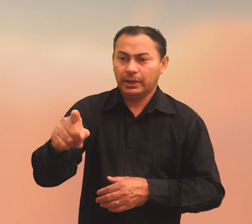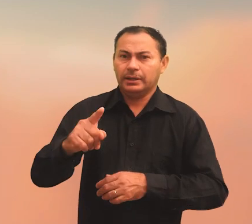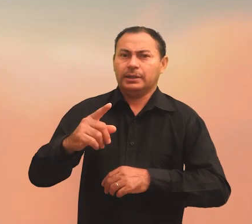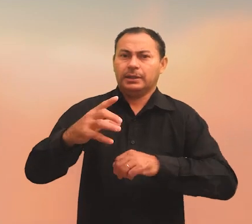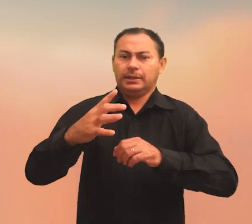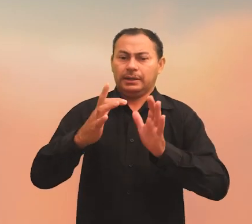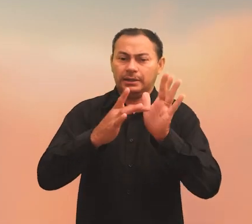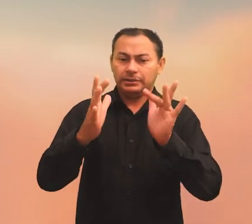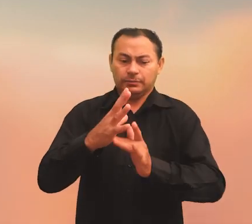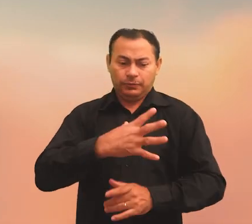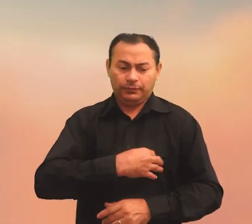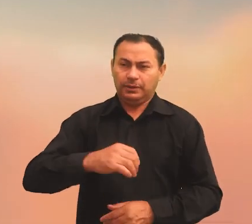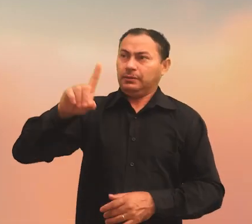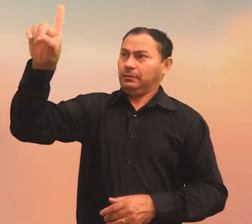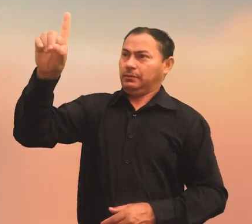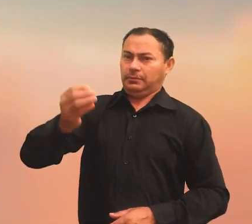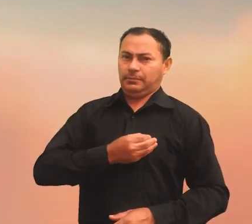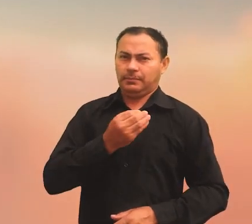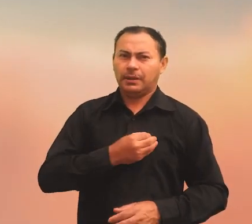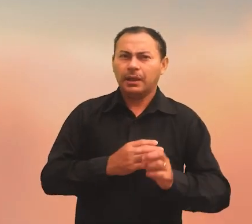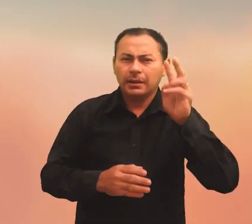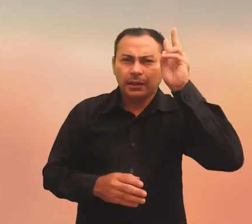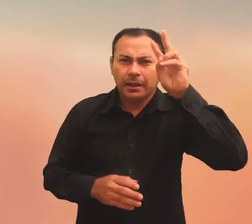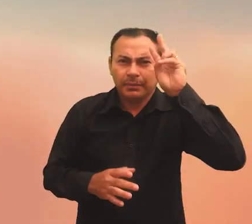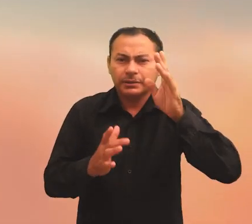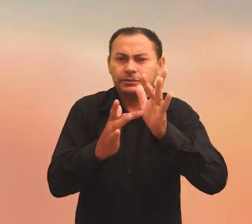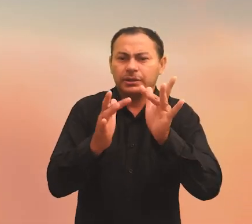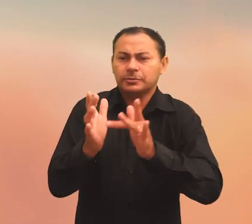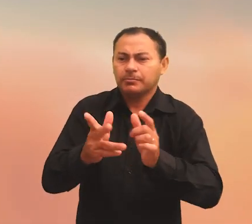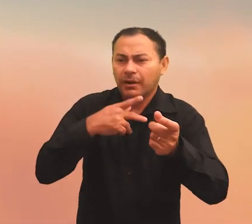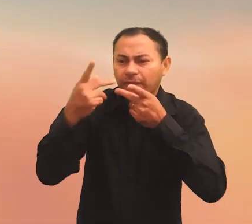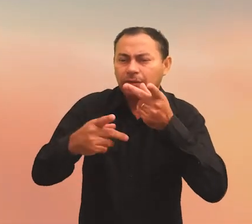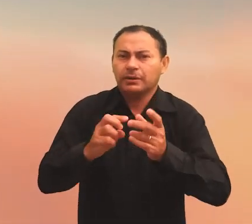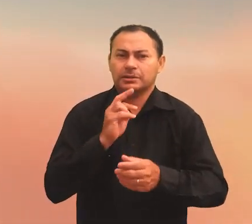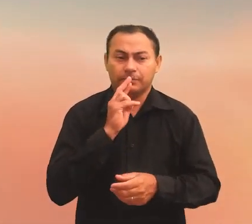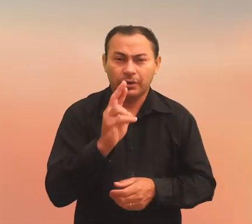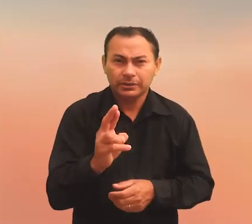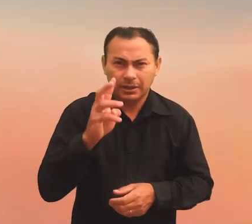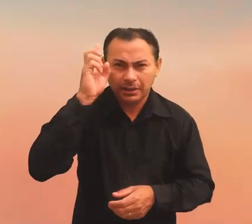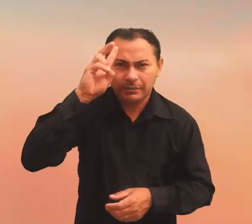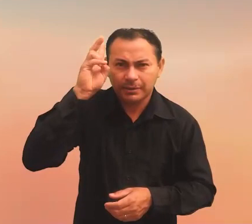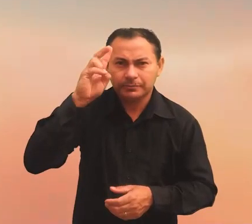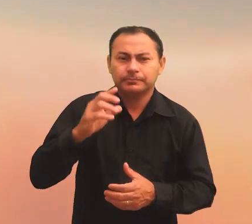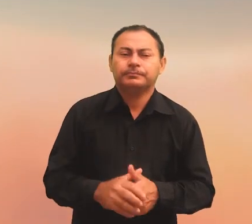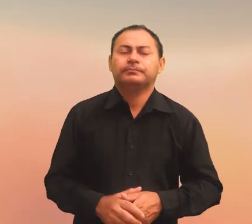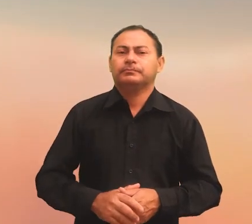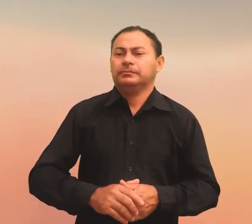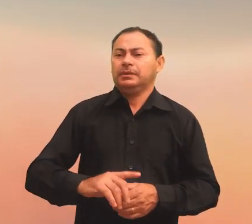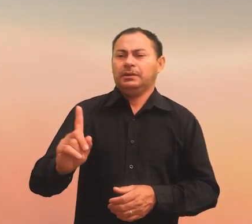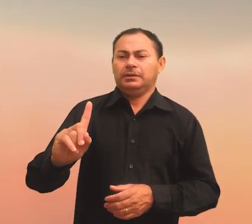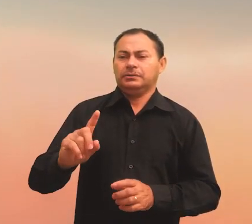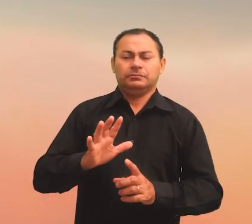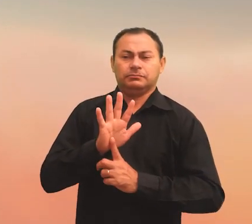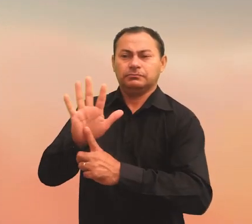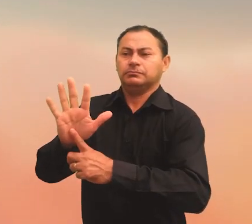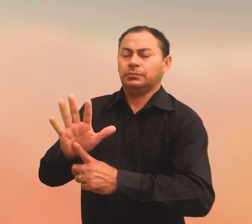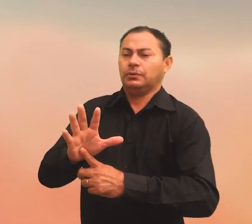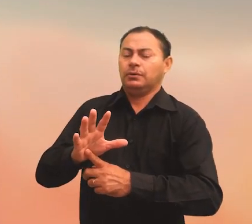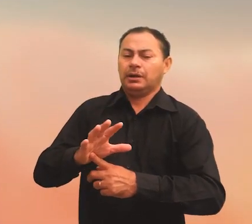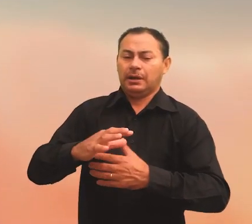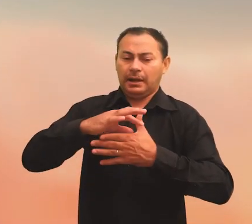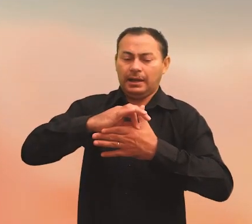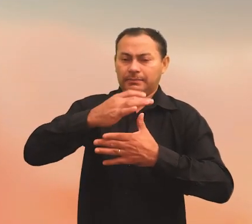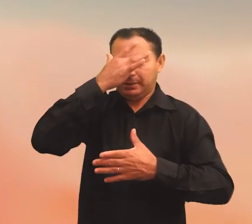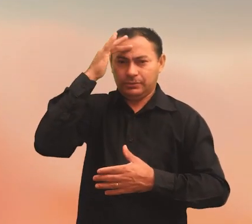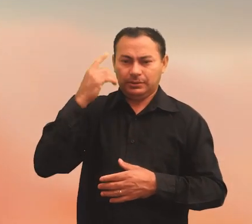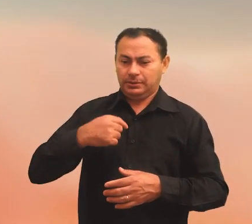és o Cristo, o Filho do Deus vivo. Você se lembra o que Jesus falou sobre esta resposta? Isto não lhe foi revelado por carne